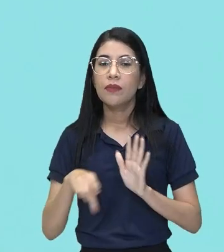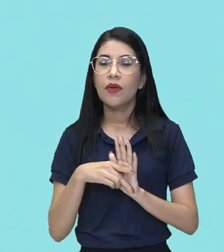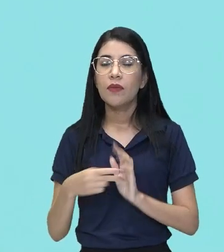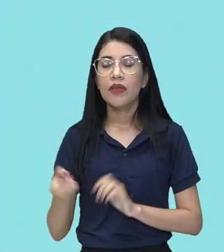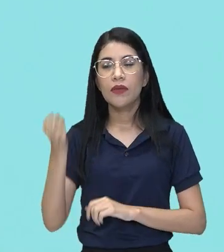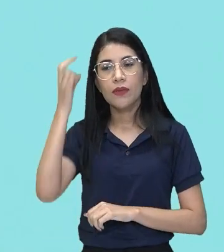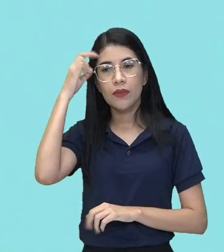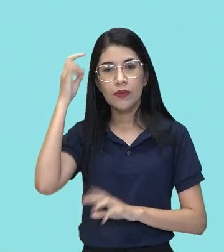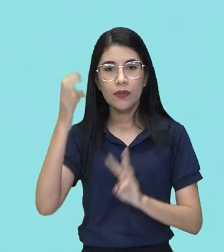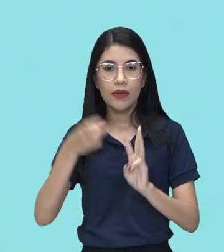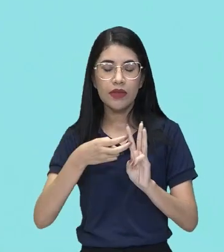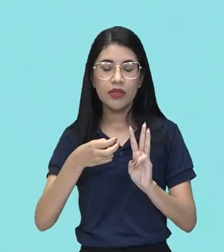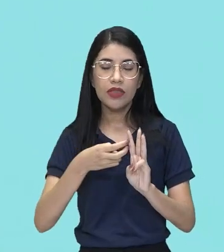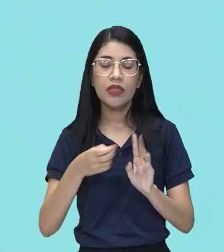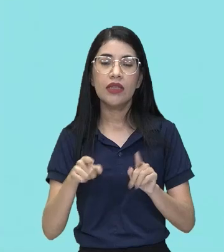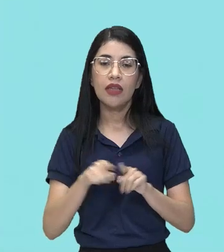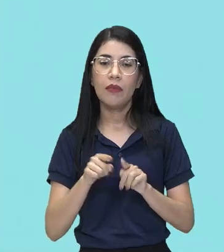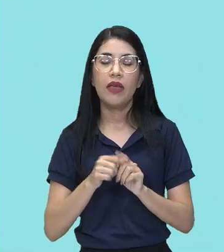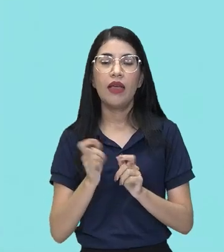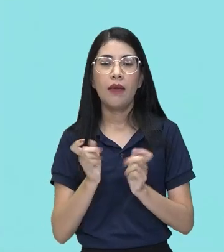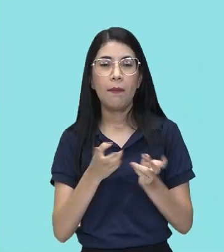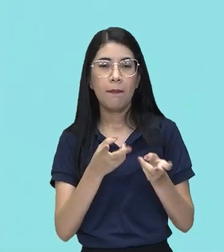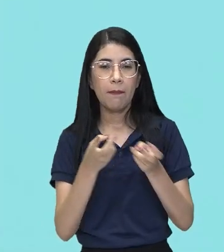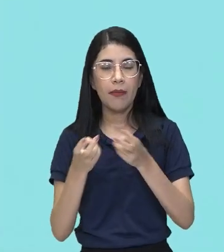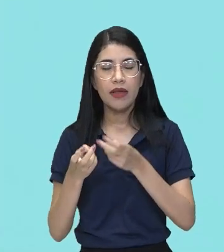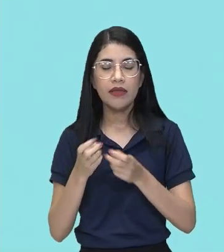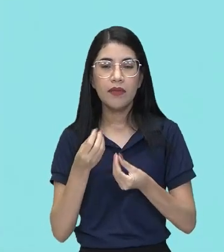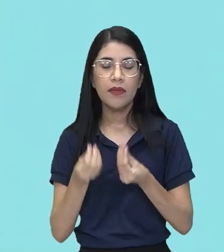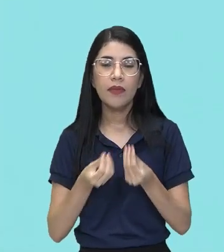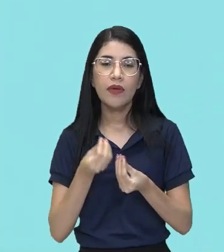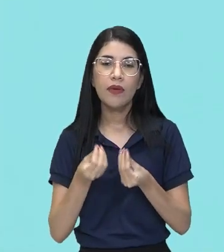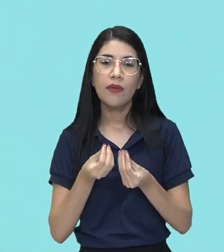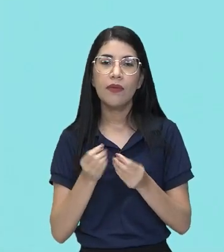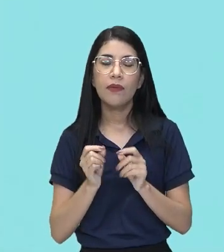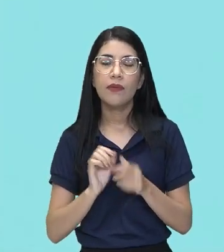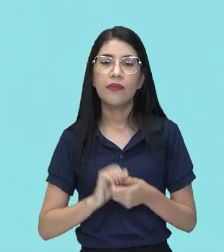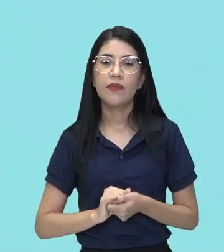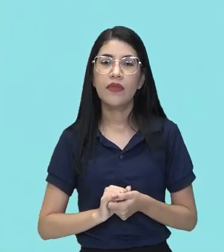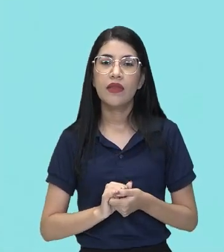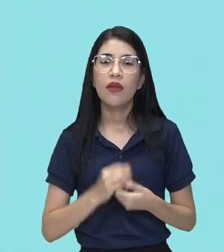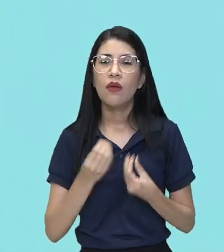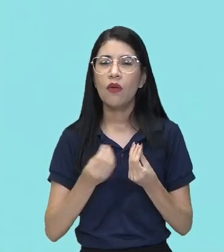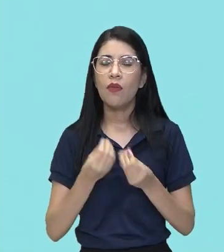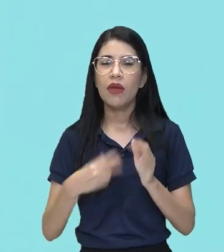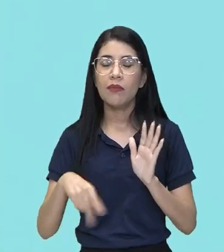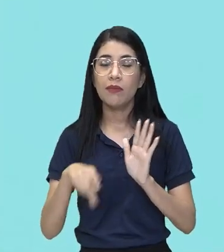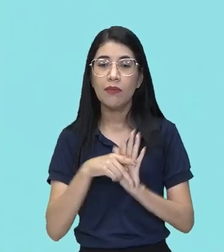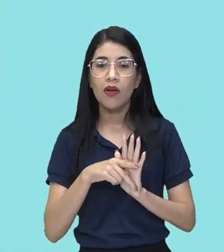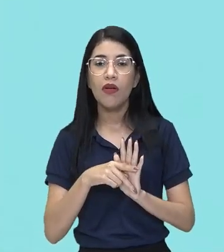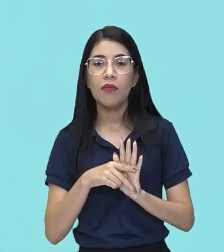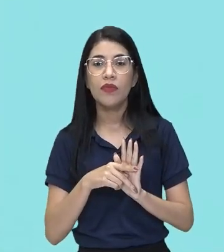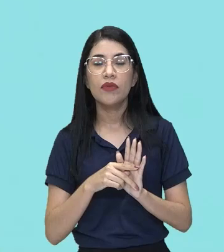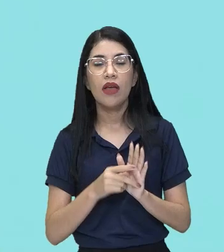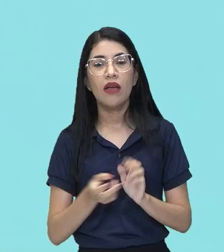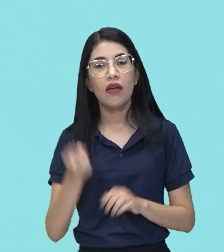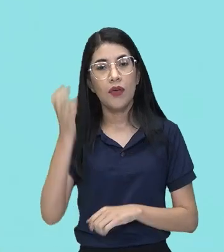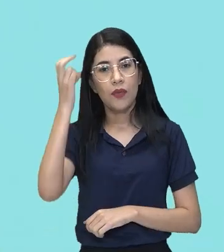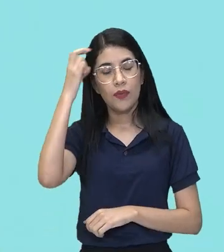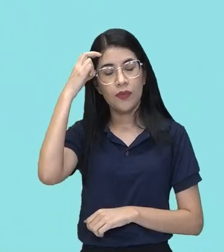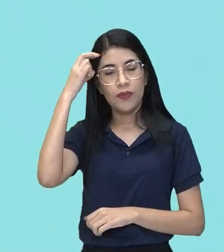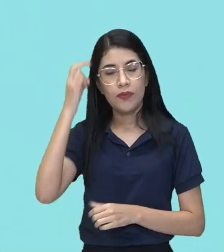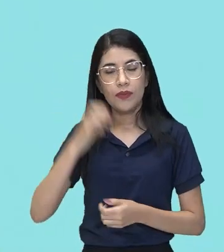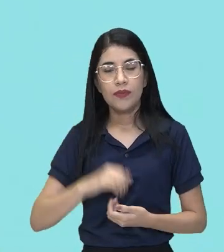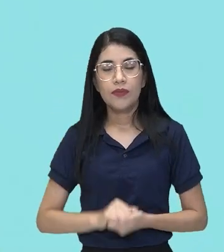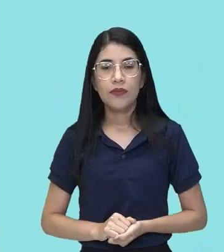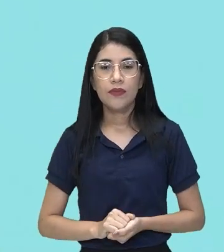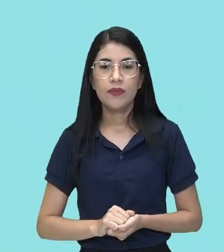cultura indígena e que a gente consegue identificar ali como eles são pertencentes a uma determinada